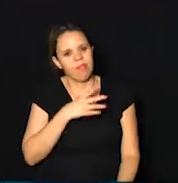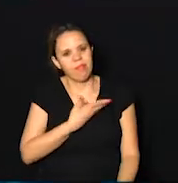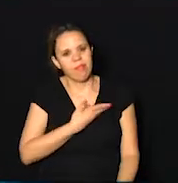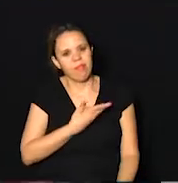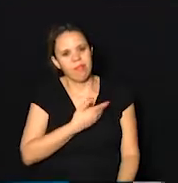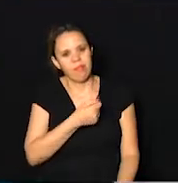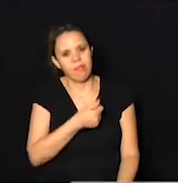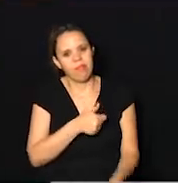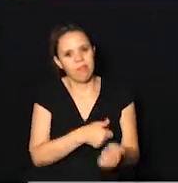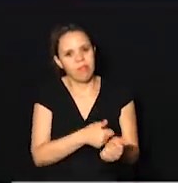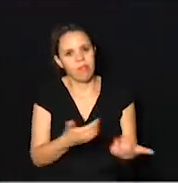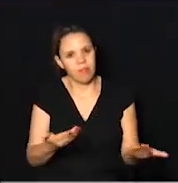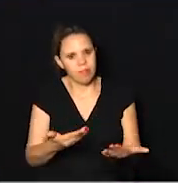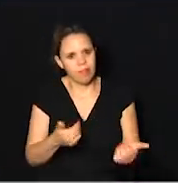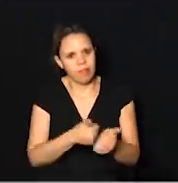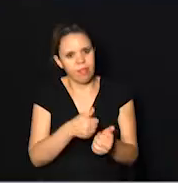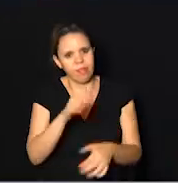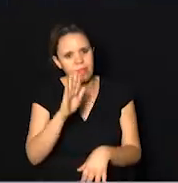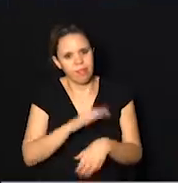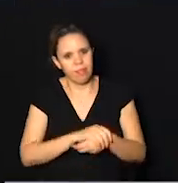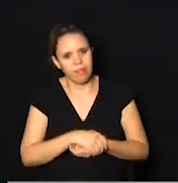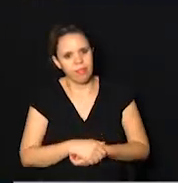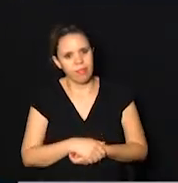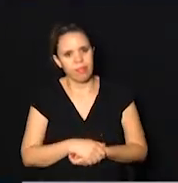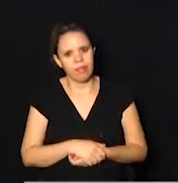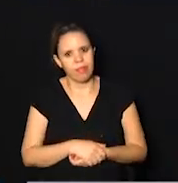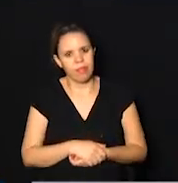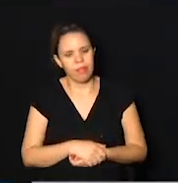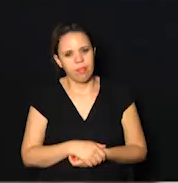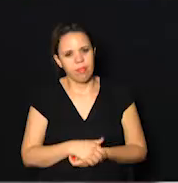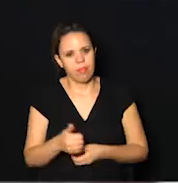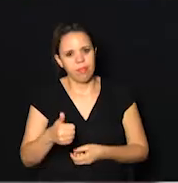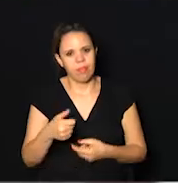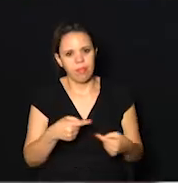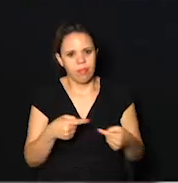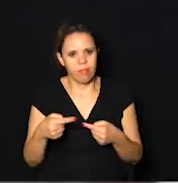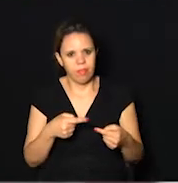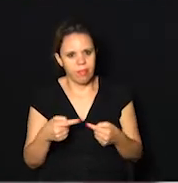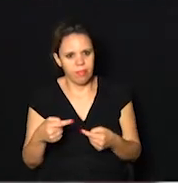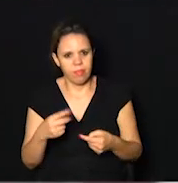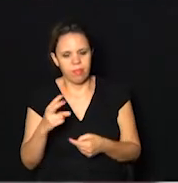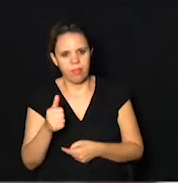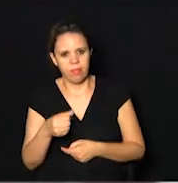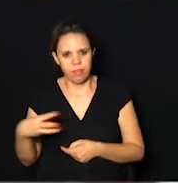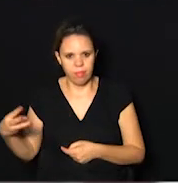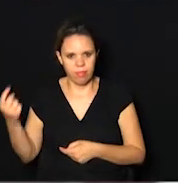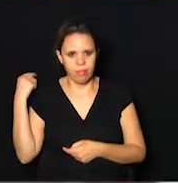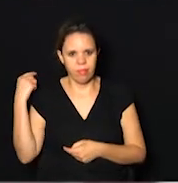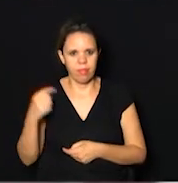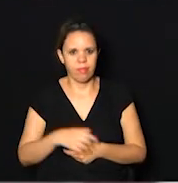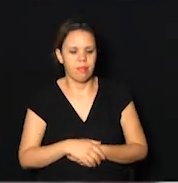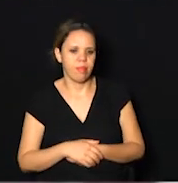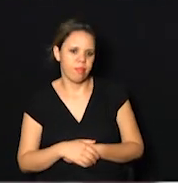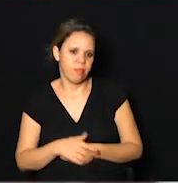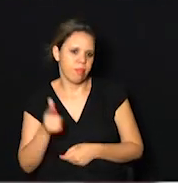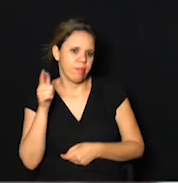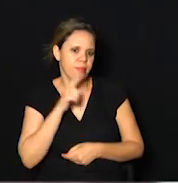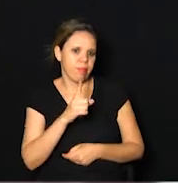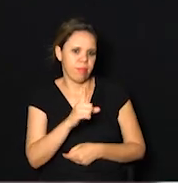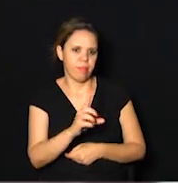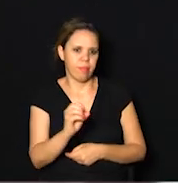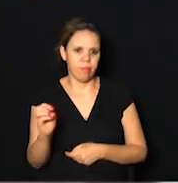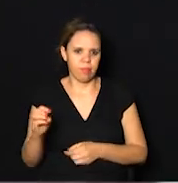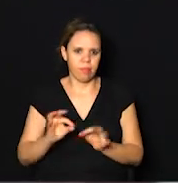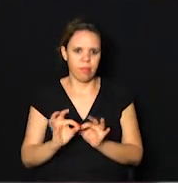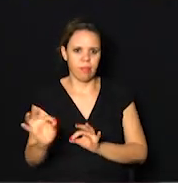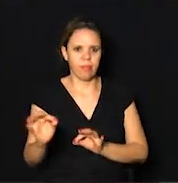já tinha um pouco de amizade não tão próxima como agora oi e a primeira competição foi em 2013 e se eu não me engano eu ganhei uns